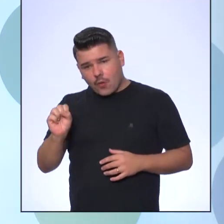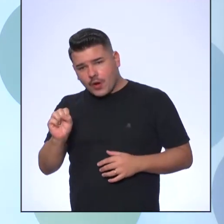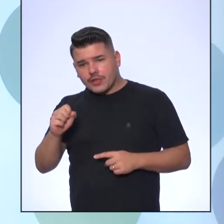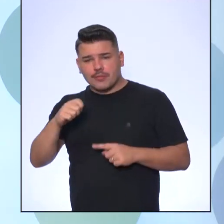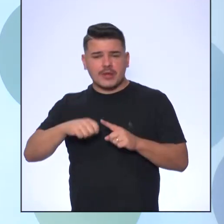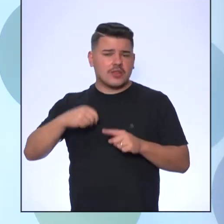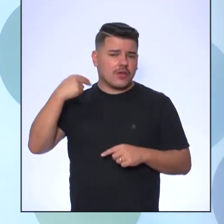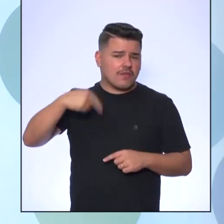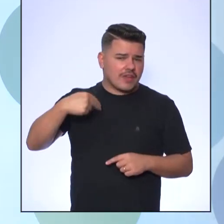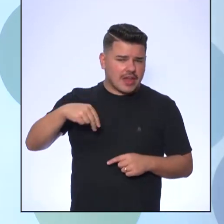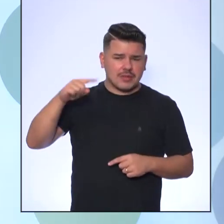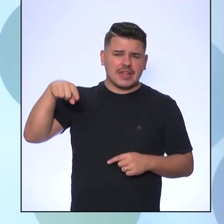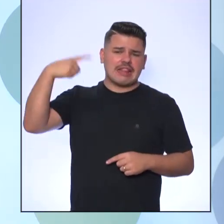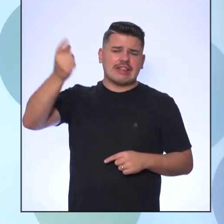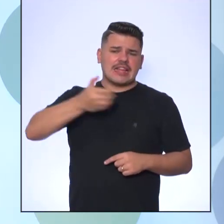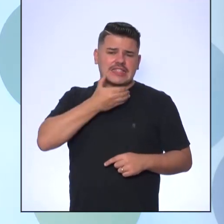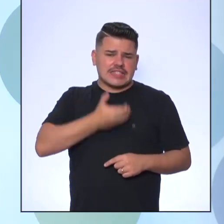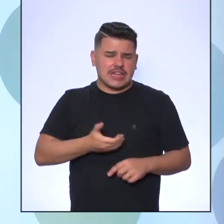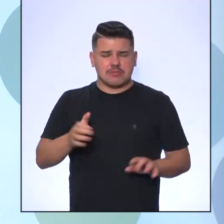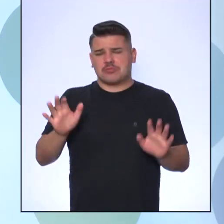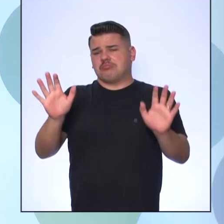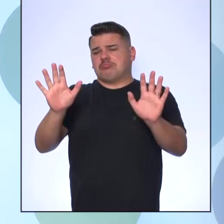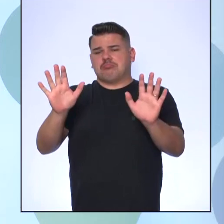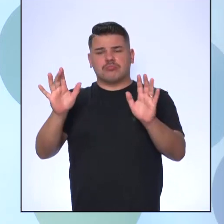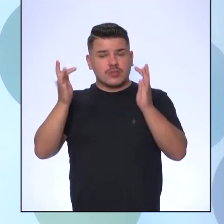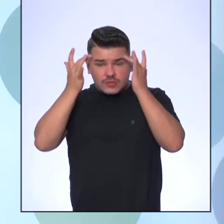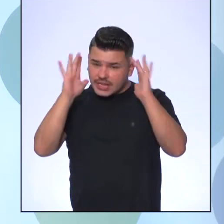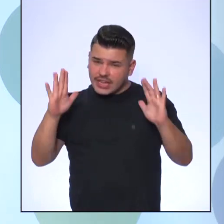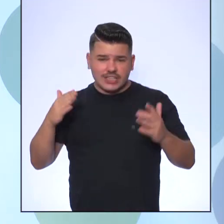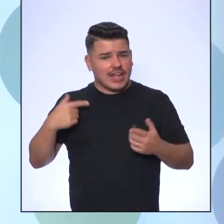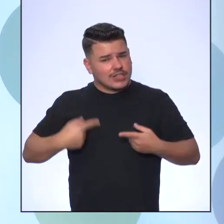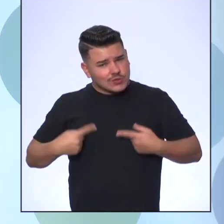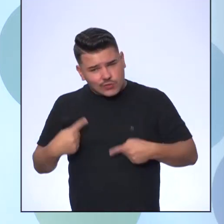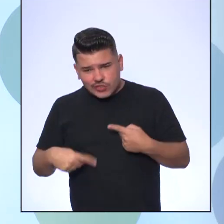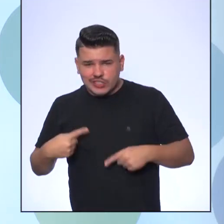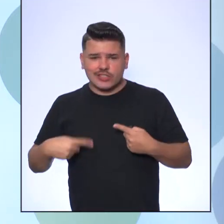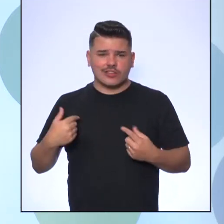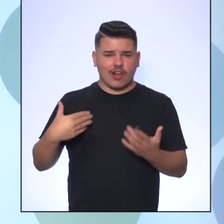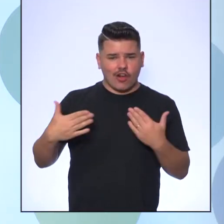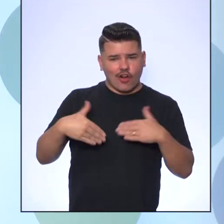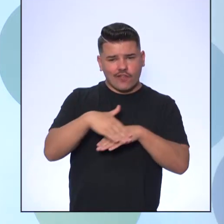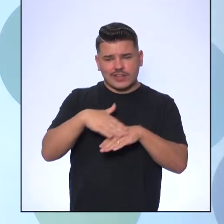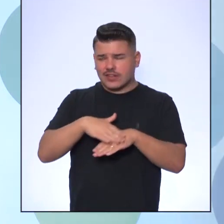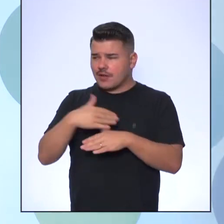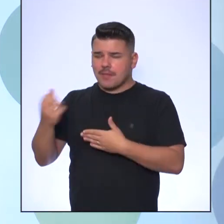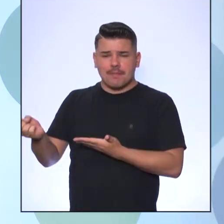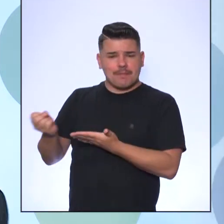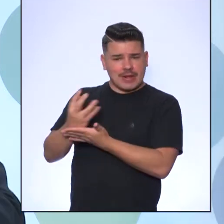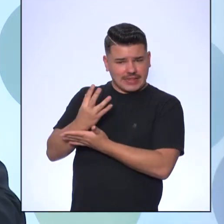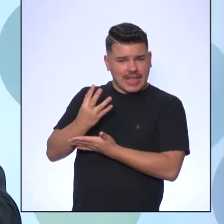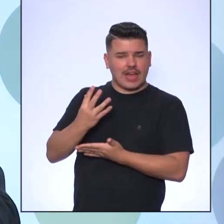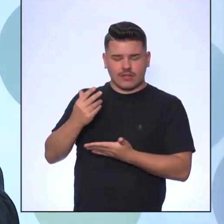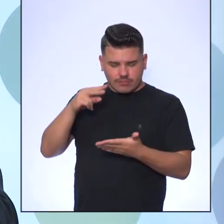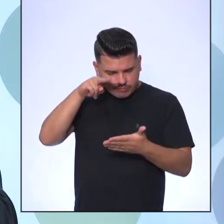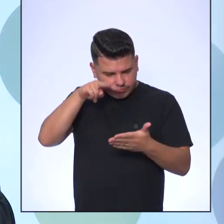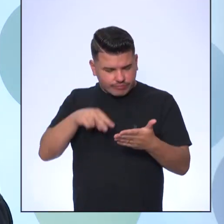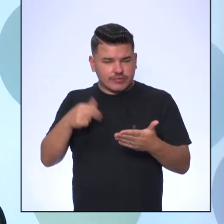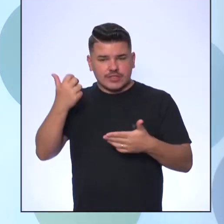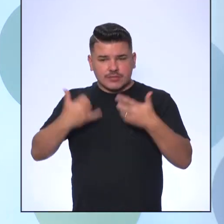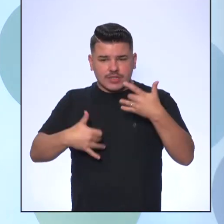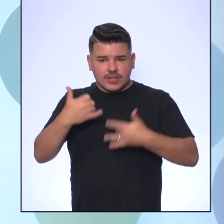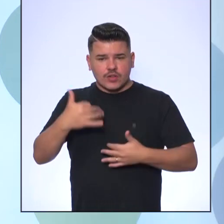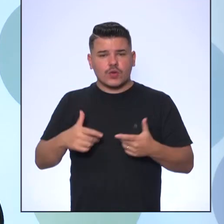será... enfim, é uma coisa que está em discussão. Hoje, inclusive, secretário, até percebi uma nota explicativa na página inicial, na página